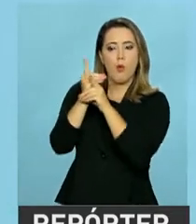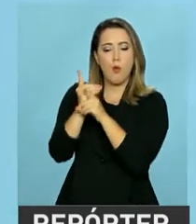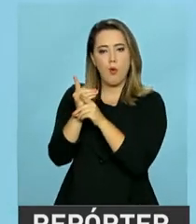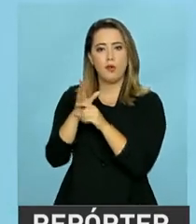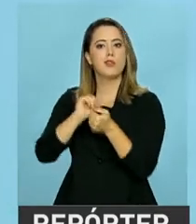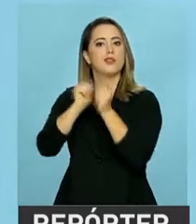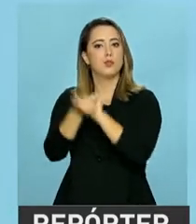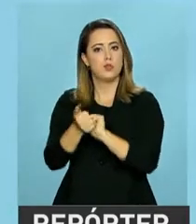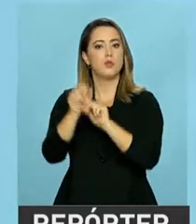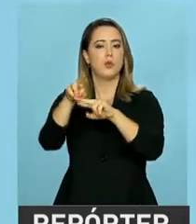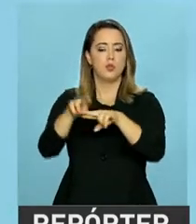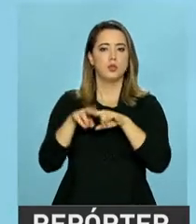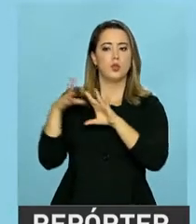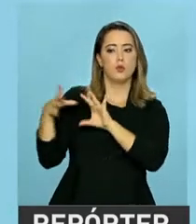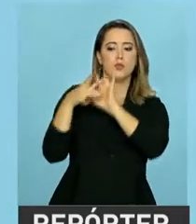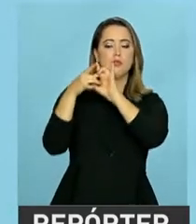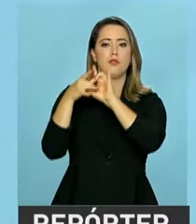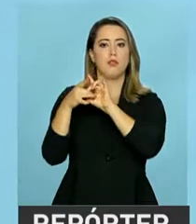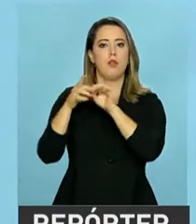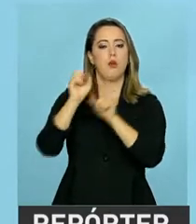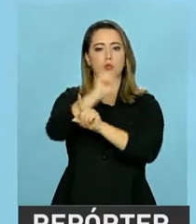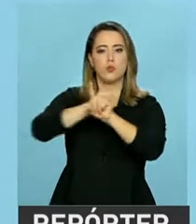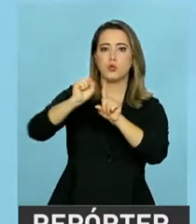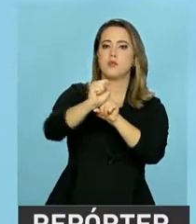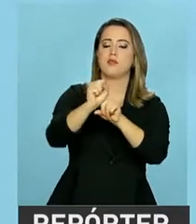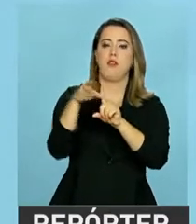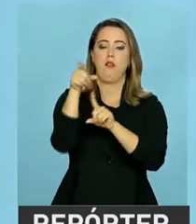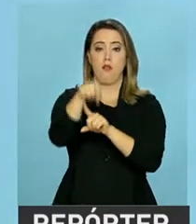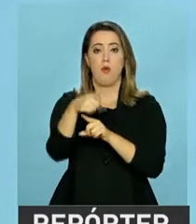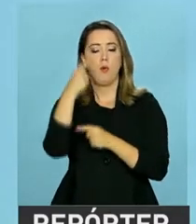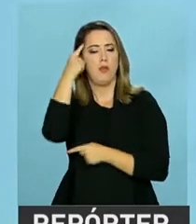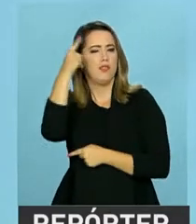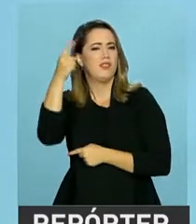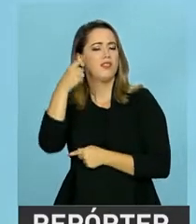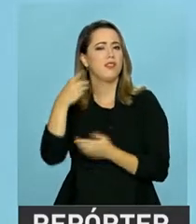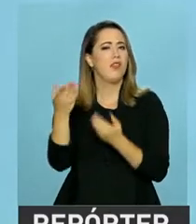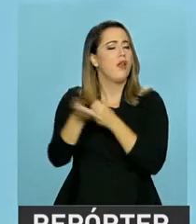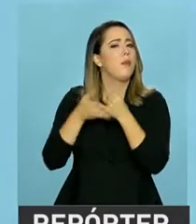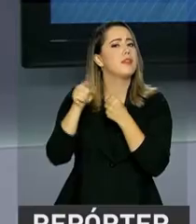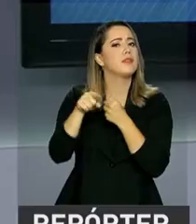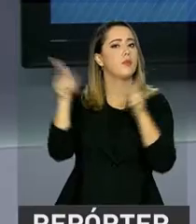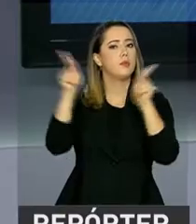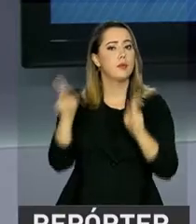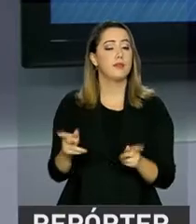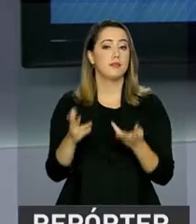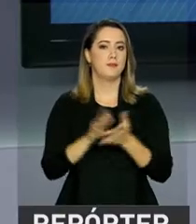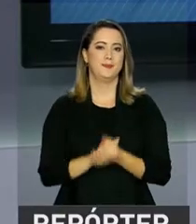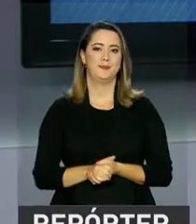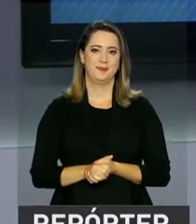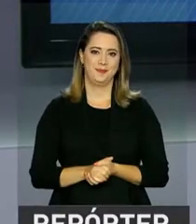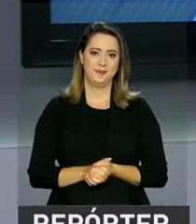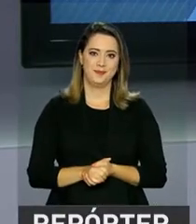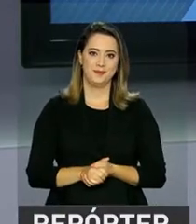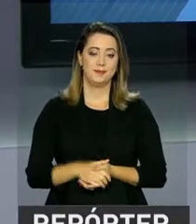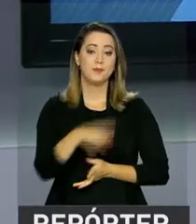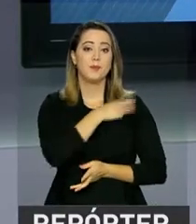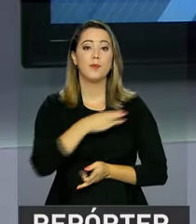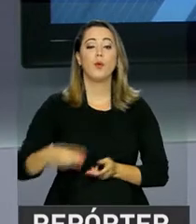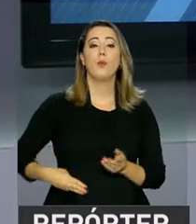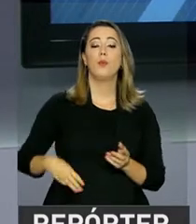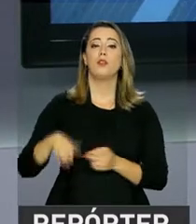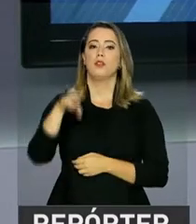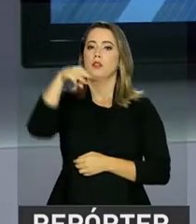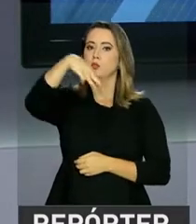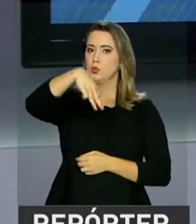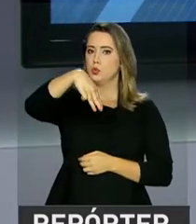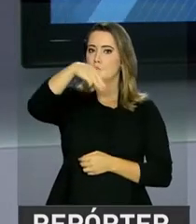esporte um meio de integração social, a ideia básica é a ideia da paz. O ministro do